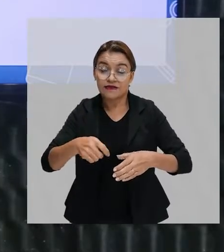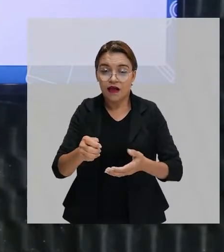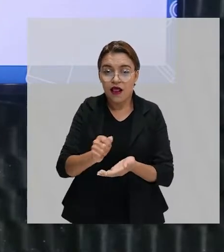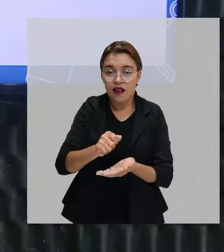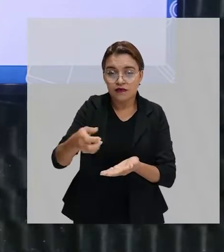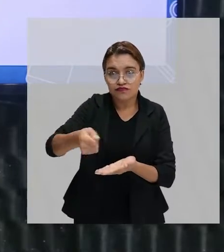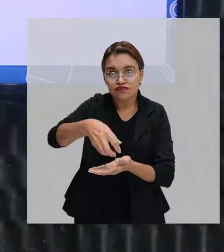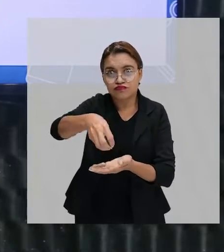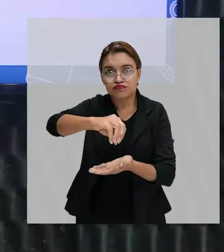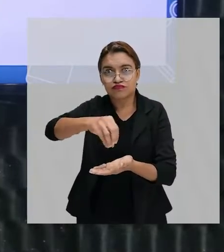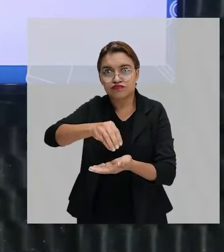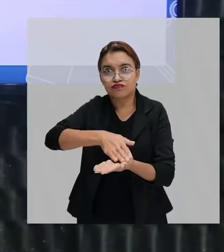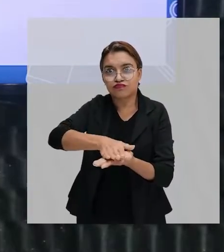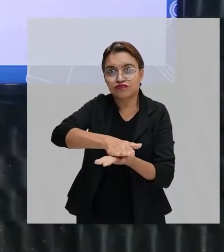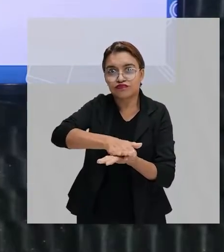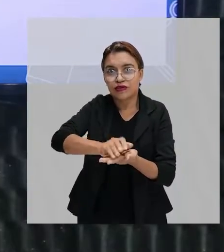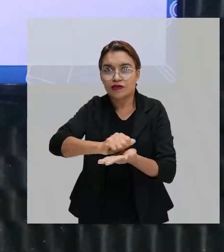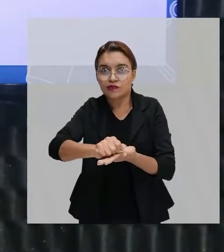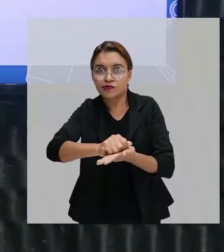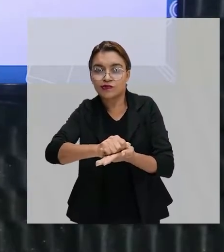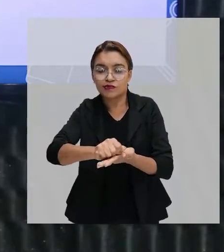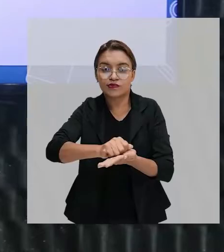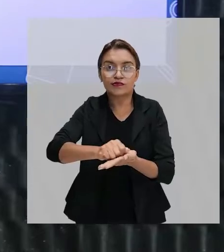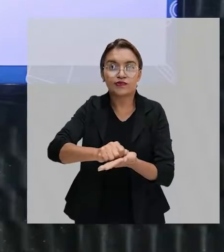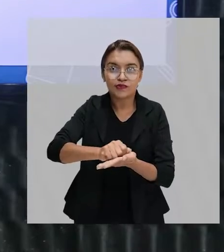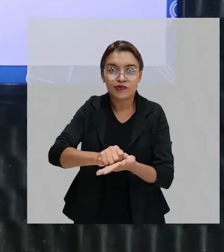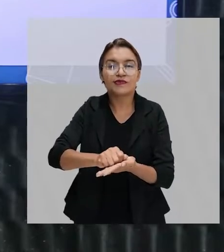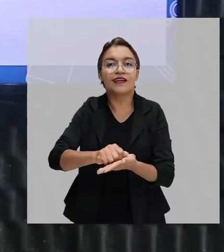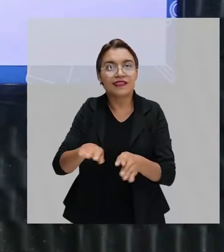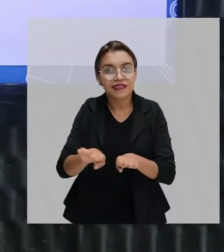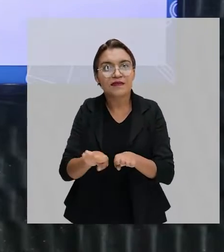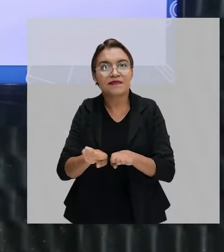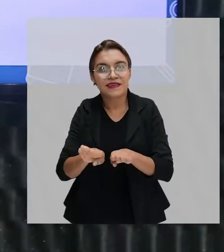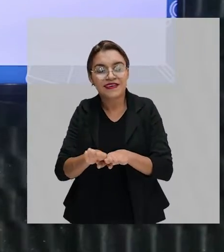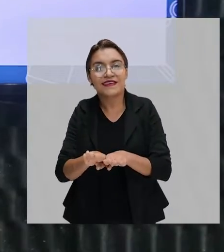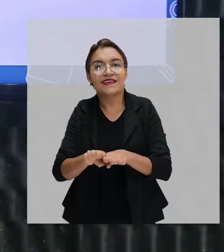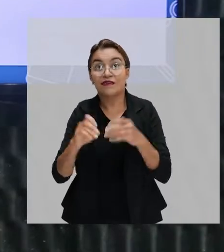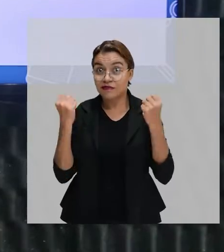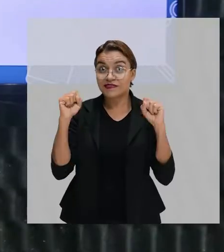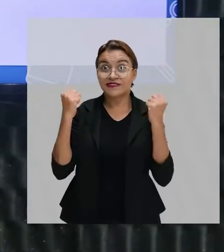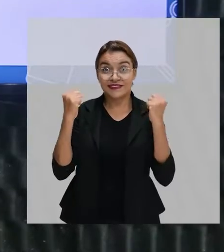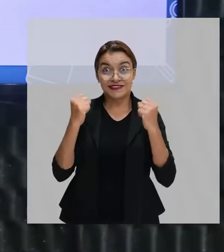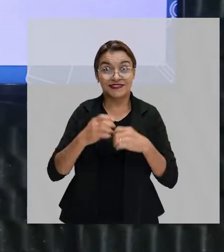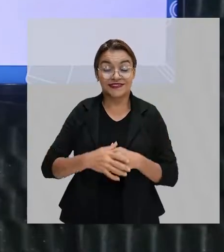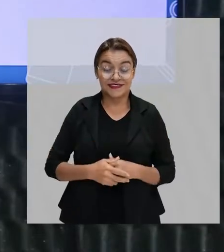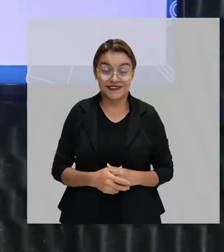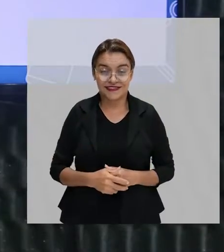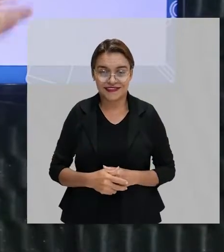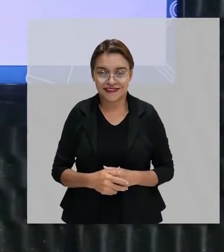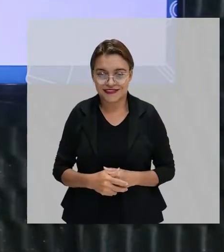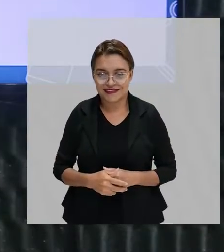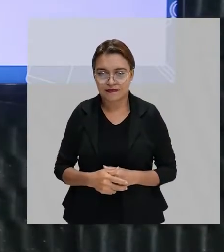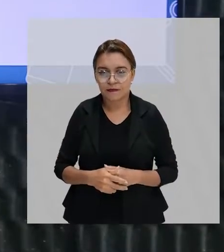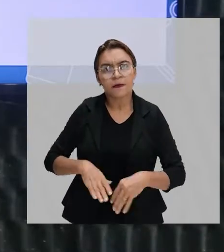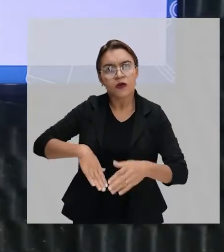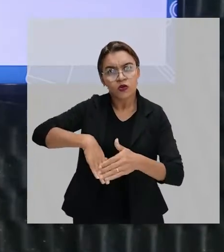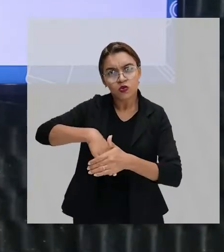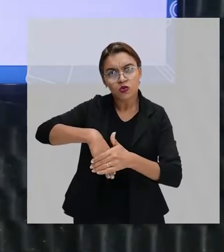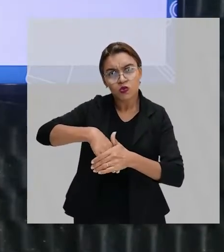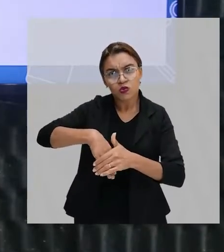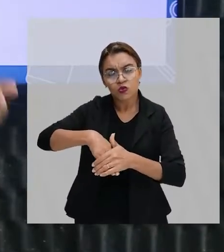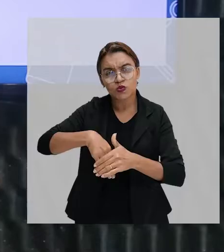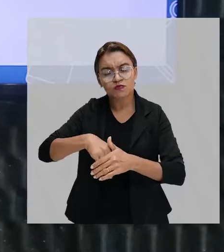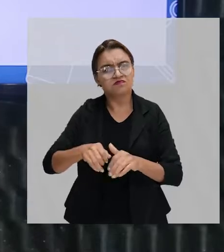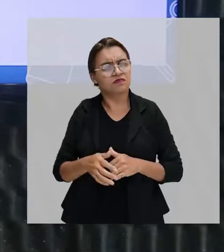atividade física ali trabalhando o sistema músculo-esquelético certo jogar bola